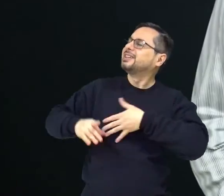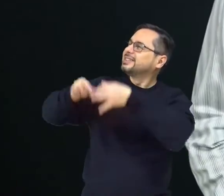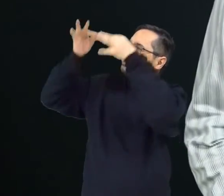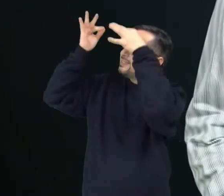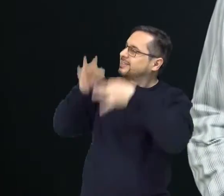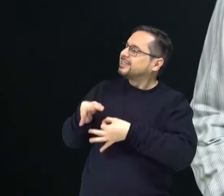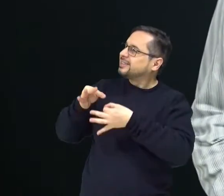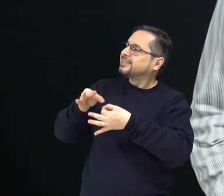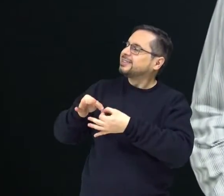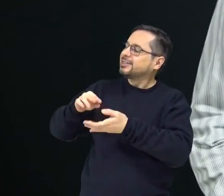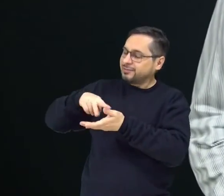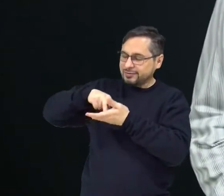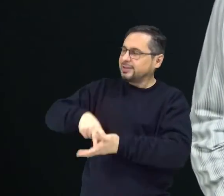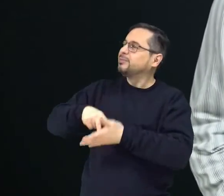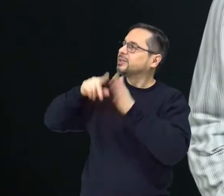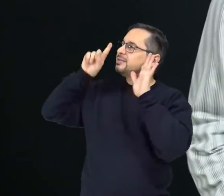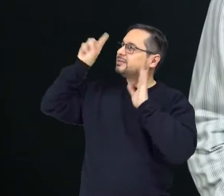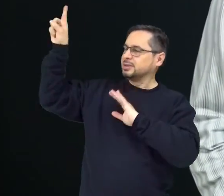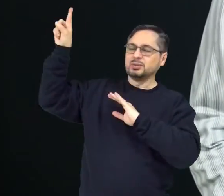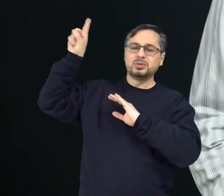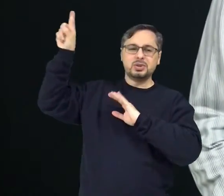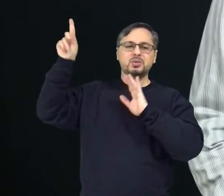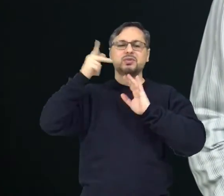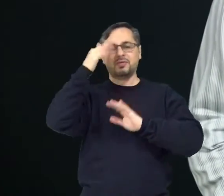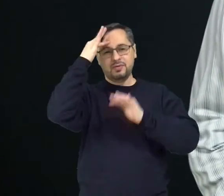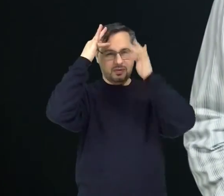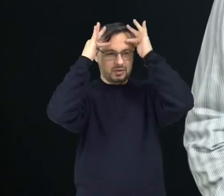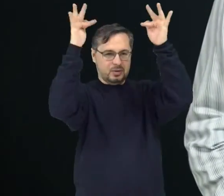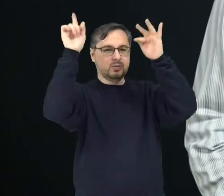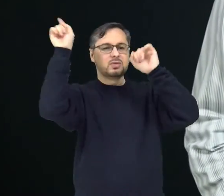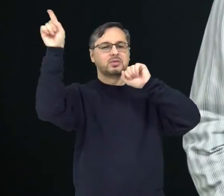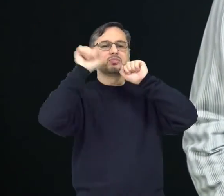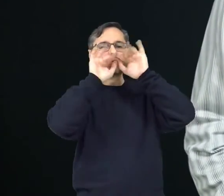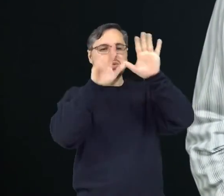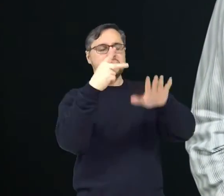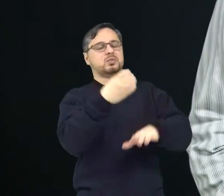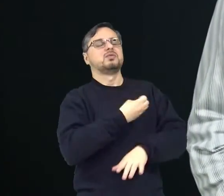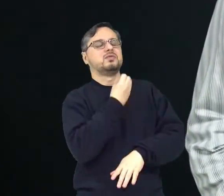prometeu. E Ele é fiel. Deus abençoe a sua vida, em nome de Jesus.